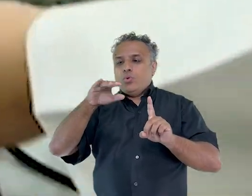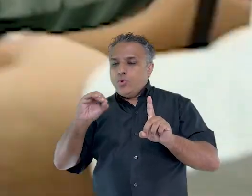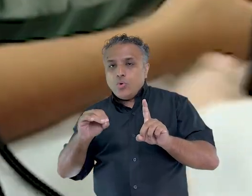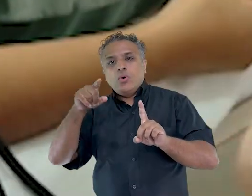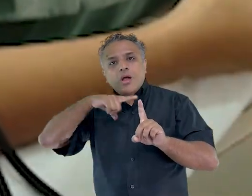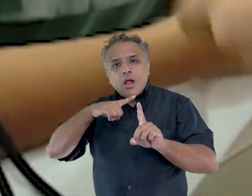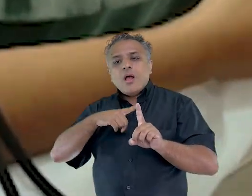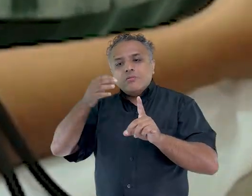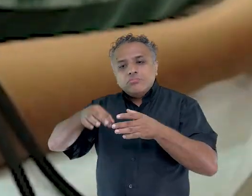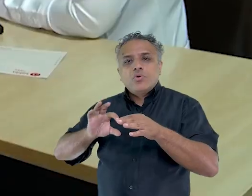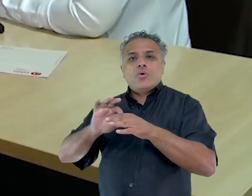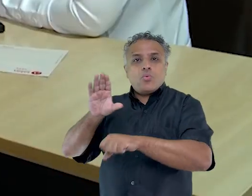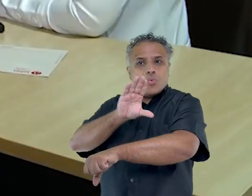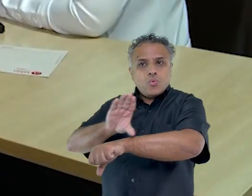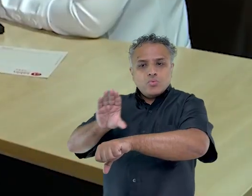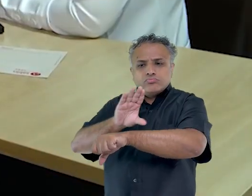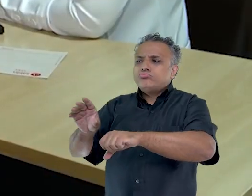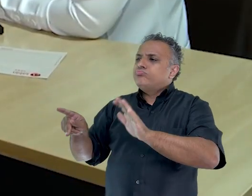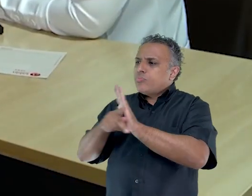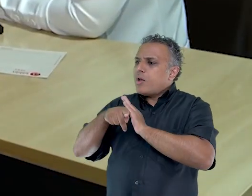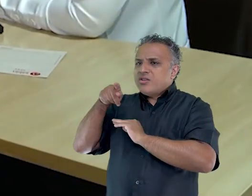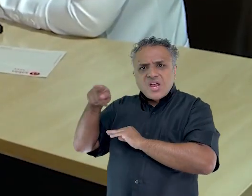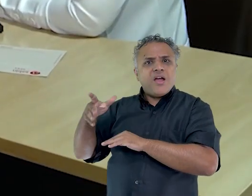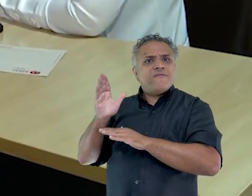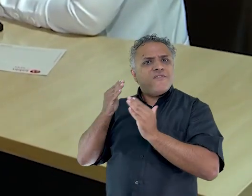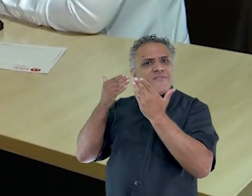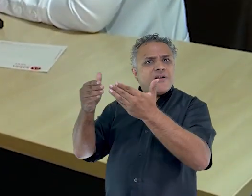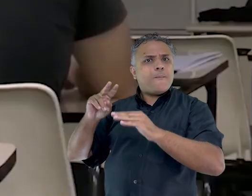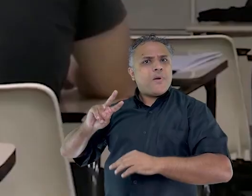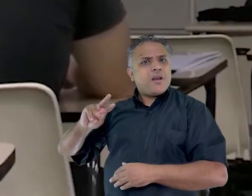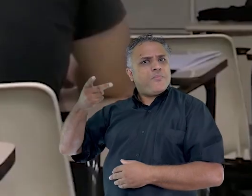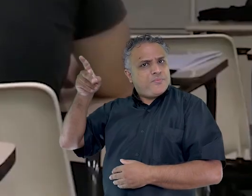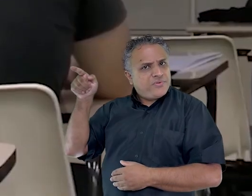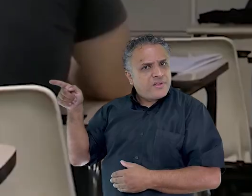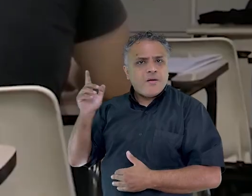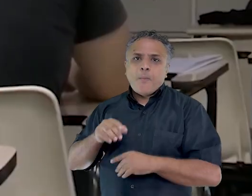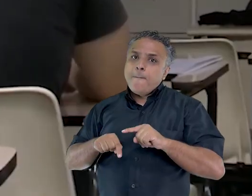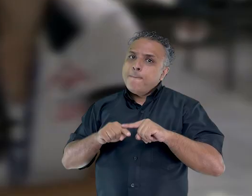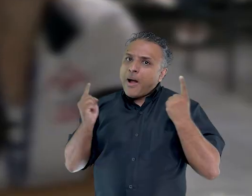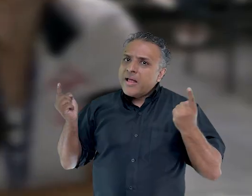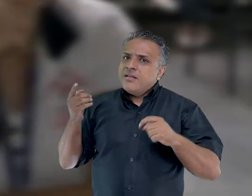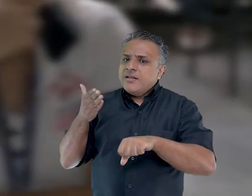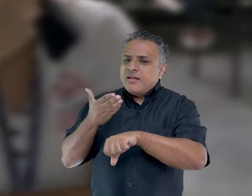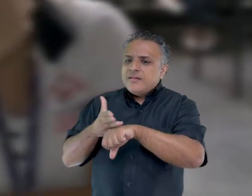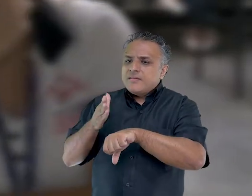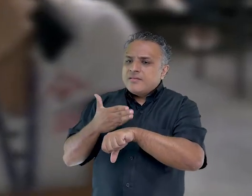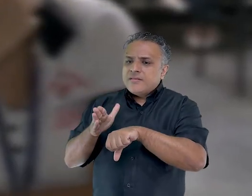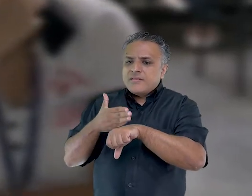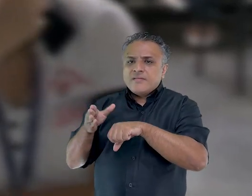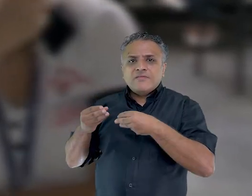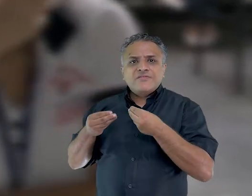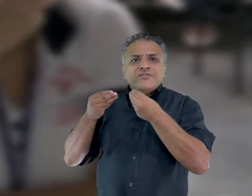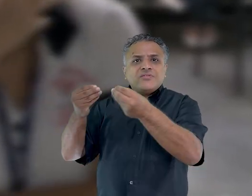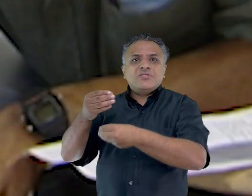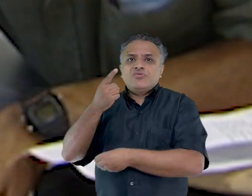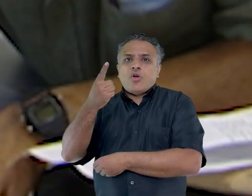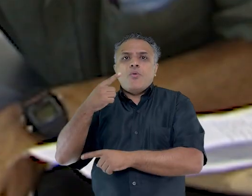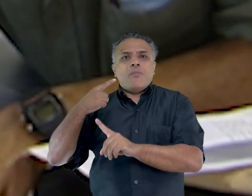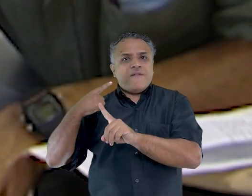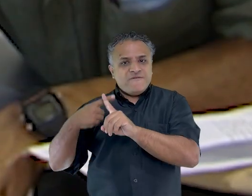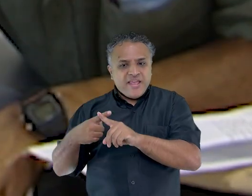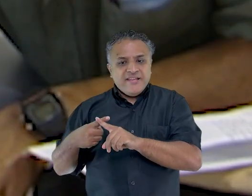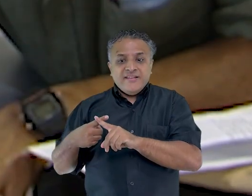em um curso específico já foi o critério para a promoção. Porém, essa capacitação foi oferecida apenas uma vez, o